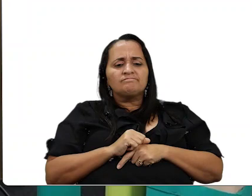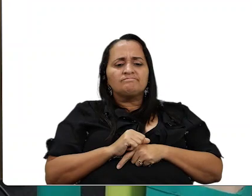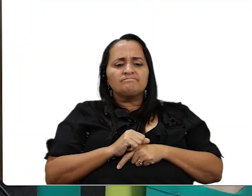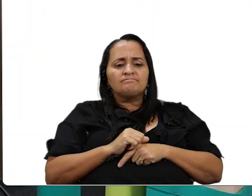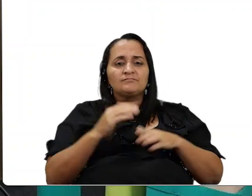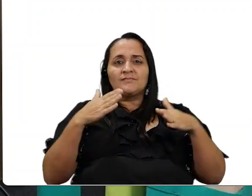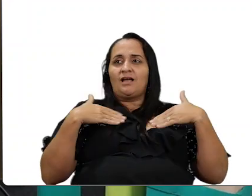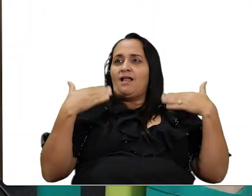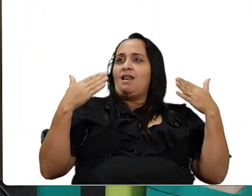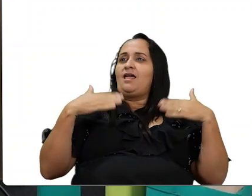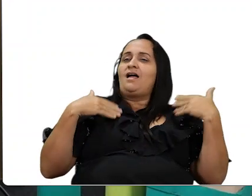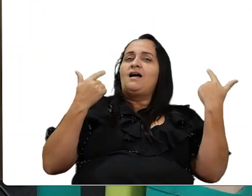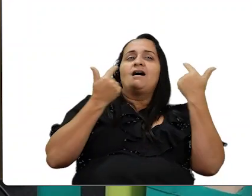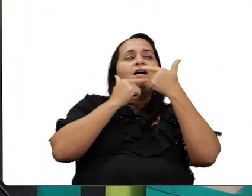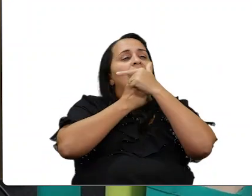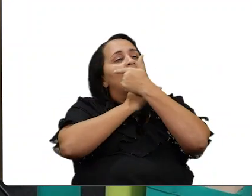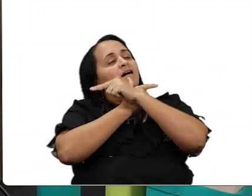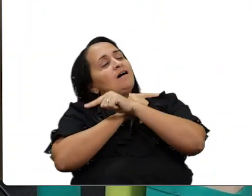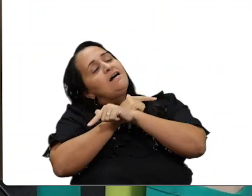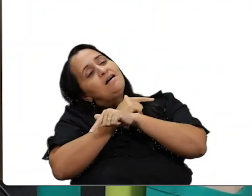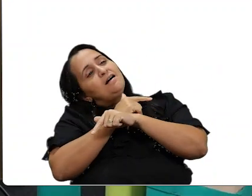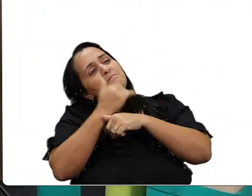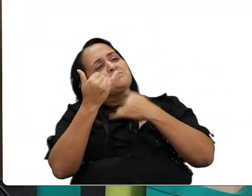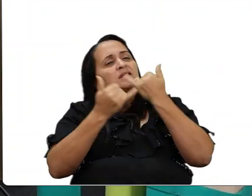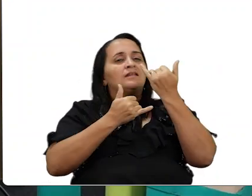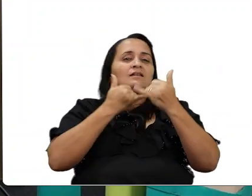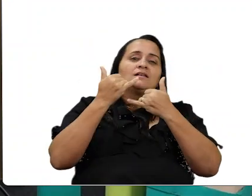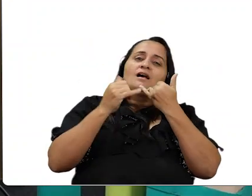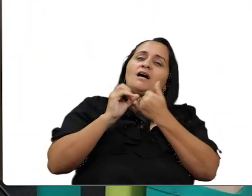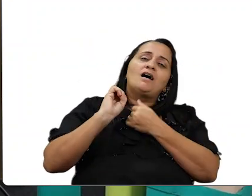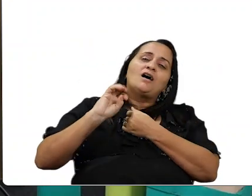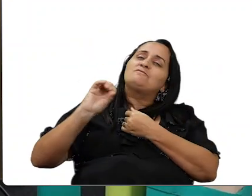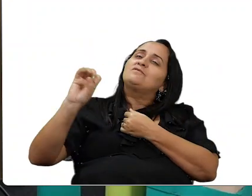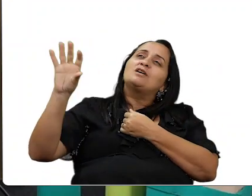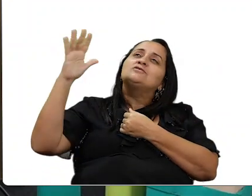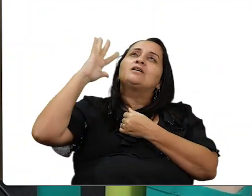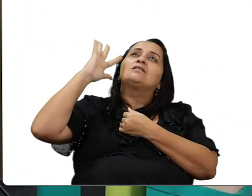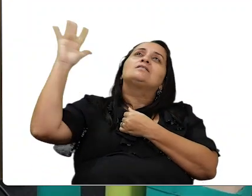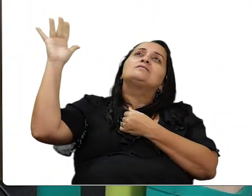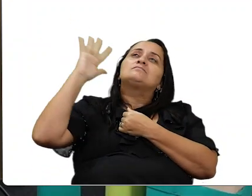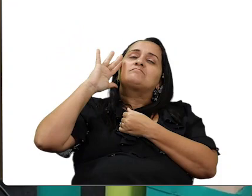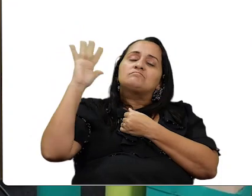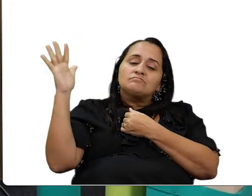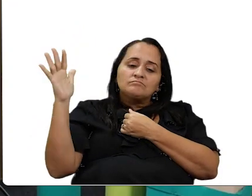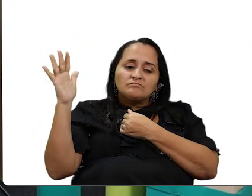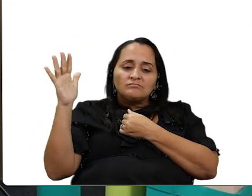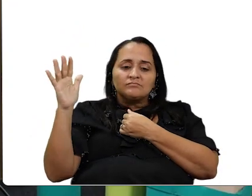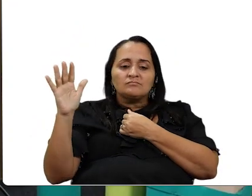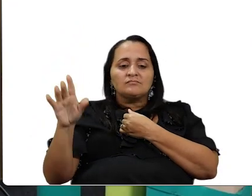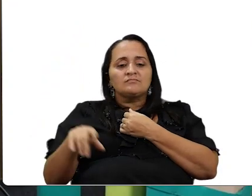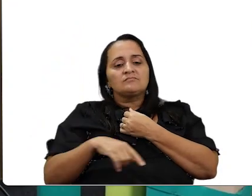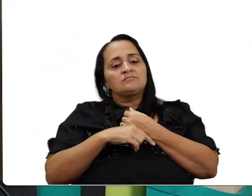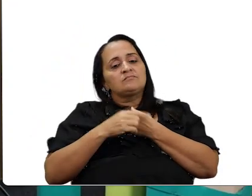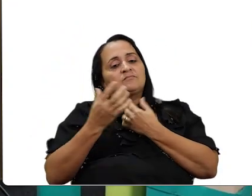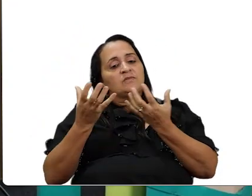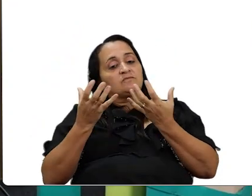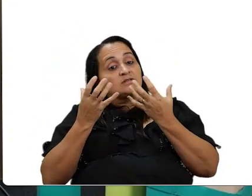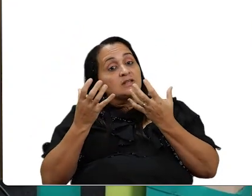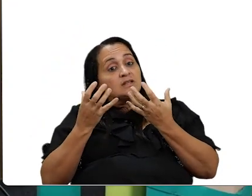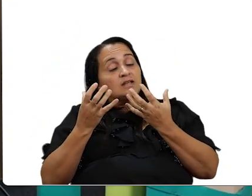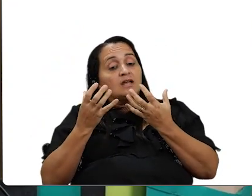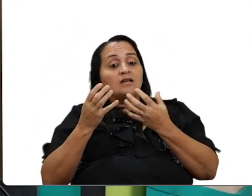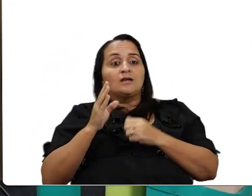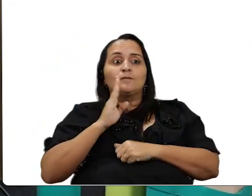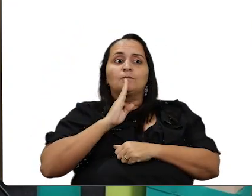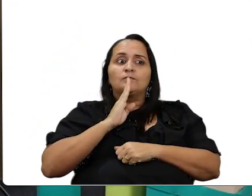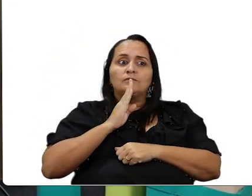se divertir, se entreter, viajar no mundo da imaginação? Você quer ficar